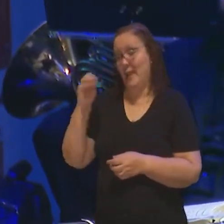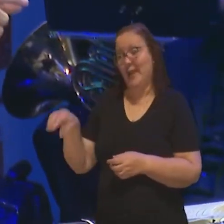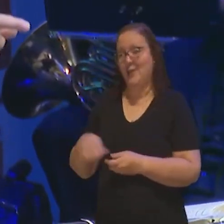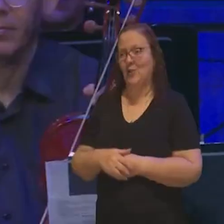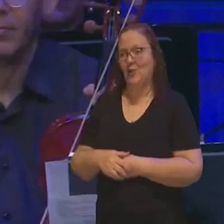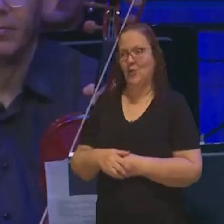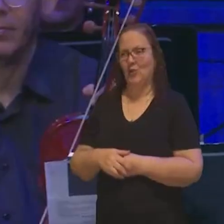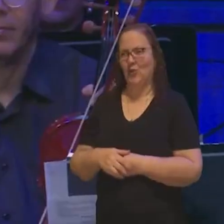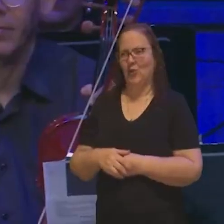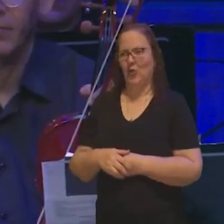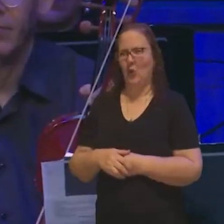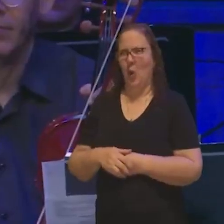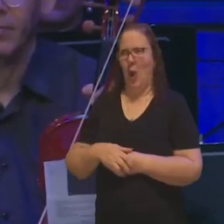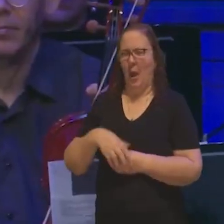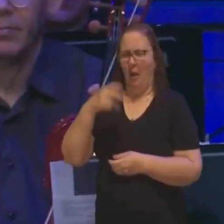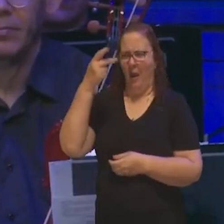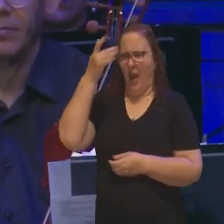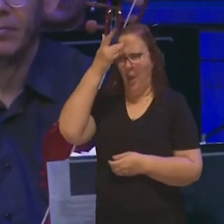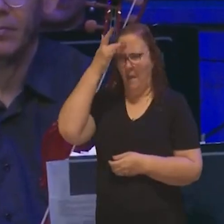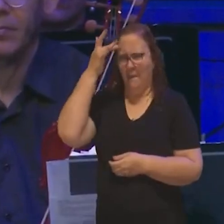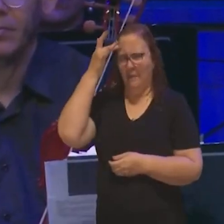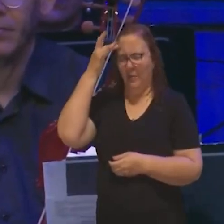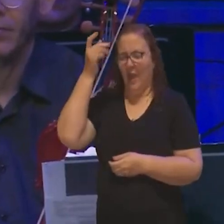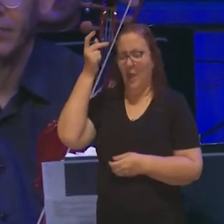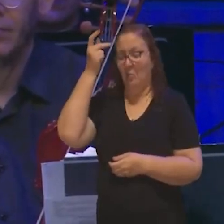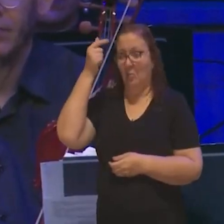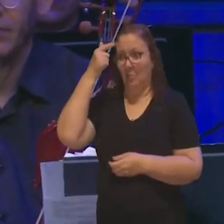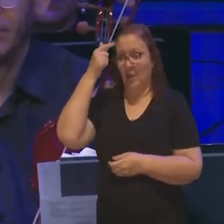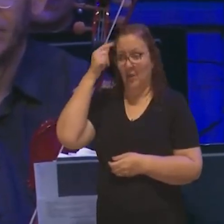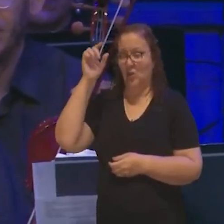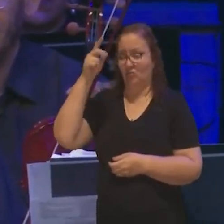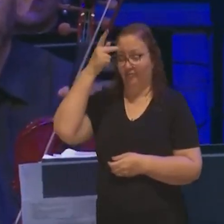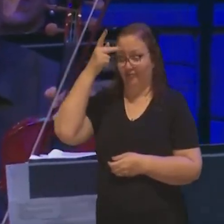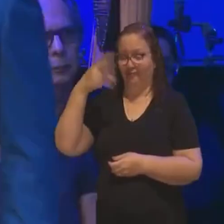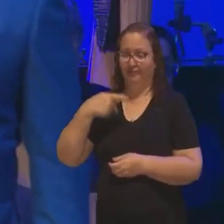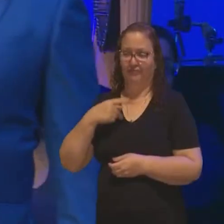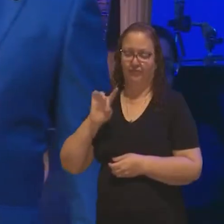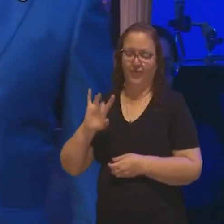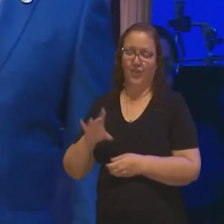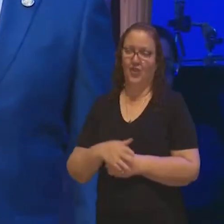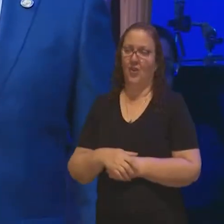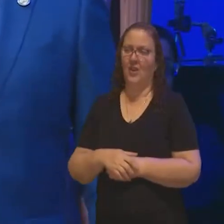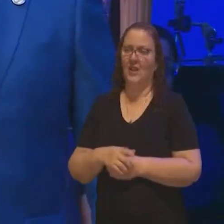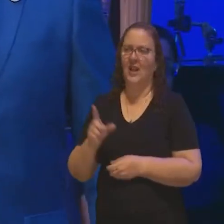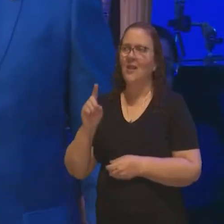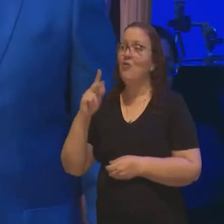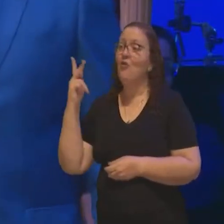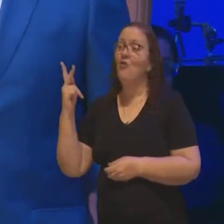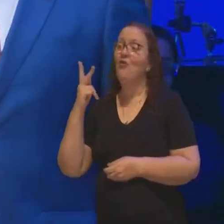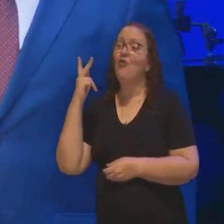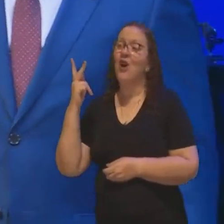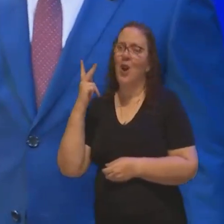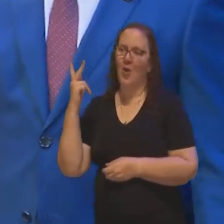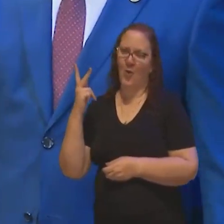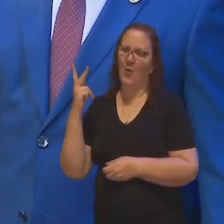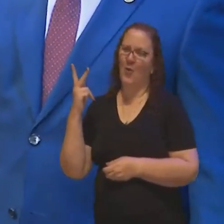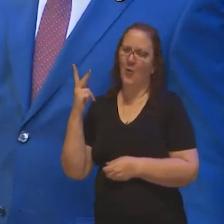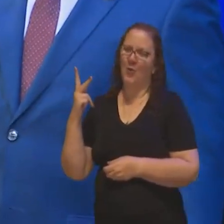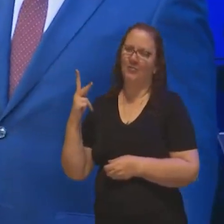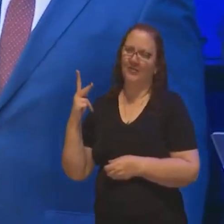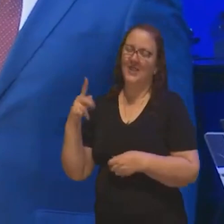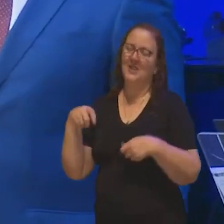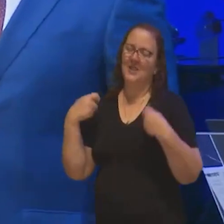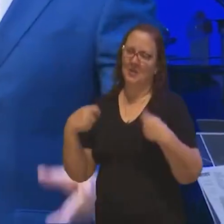foi egoísta, porque você estava pensando só em você. Porque você não deu o valor